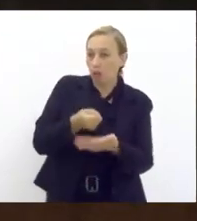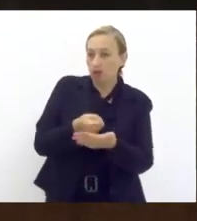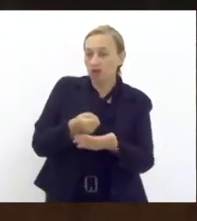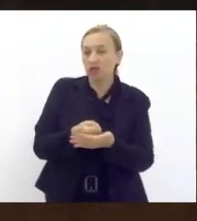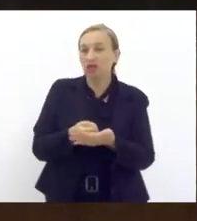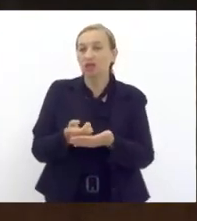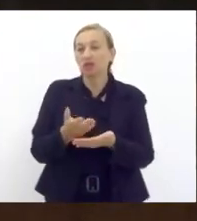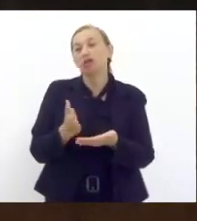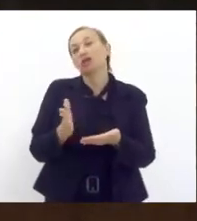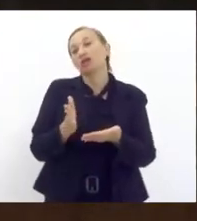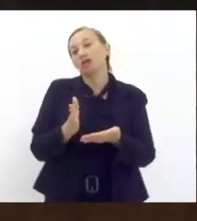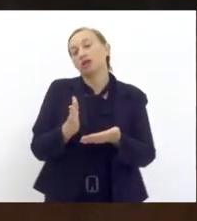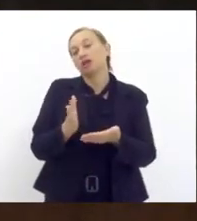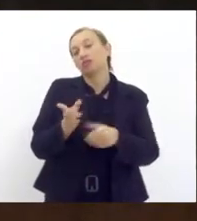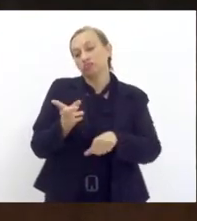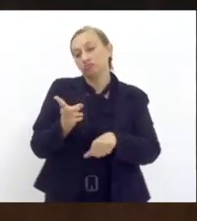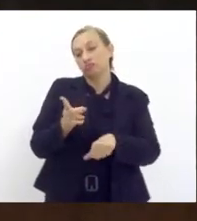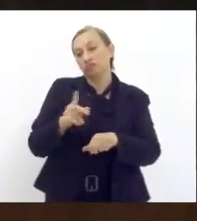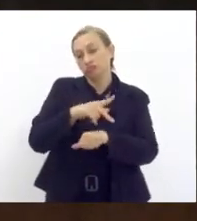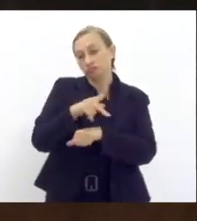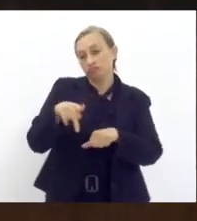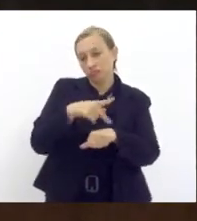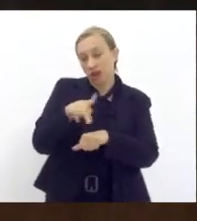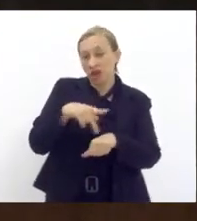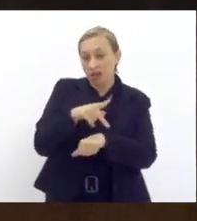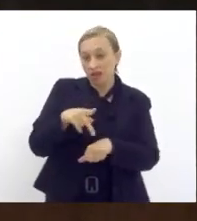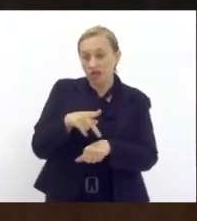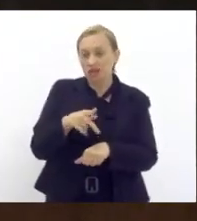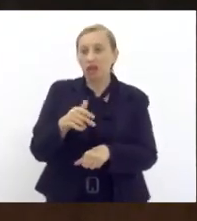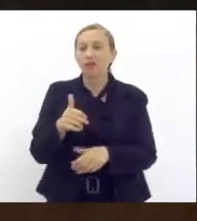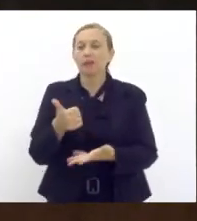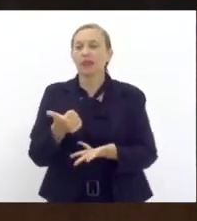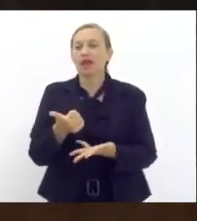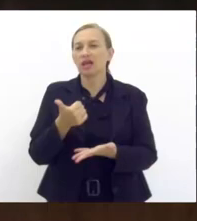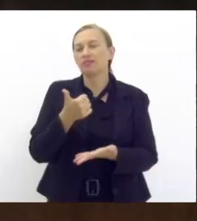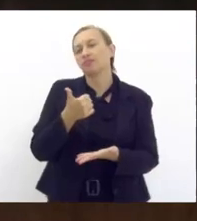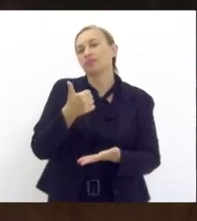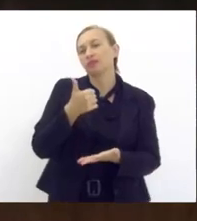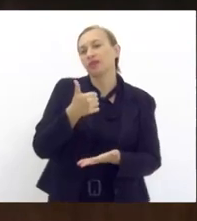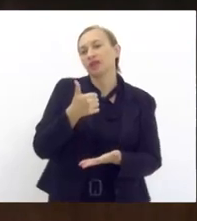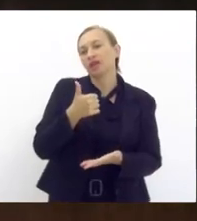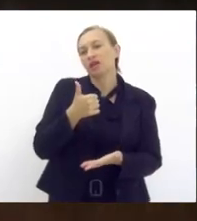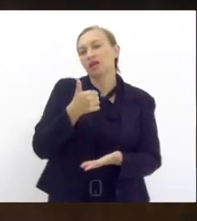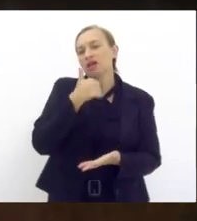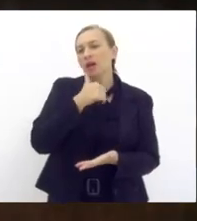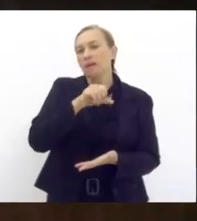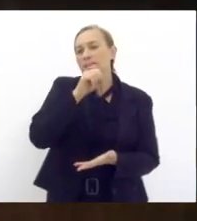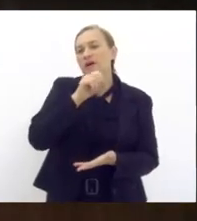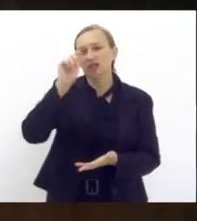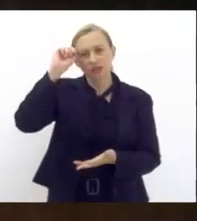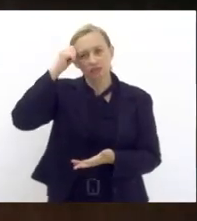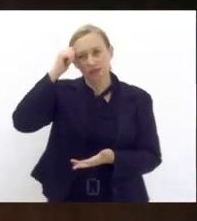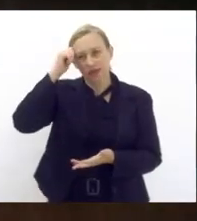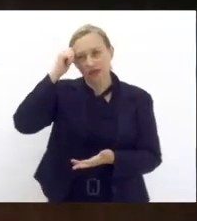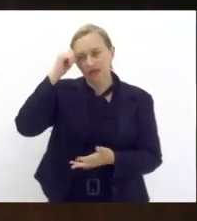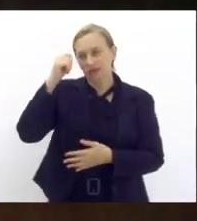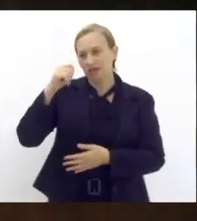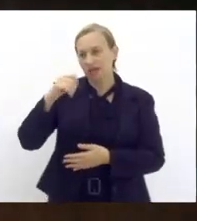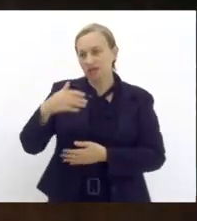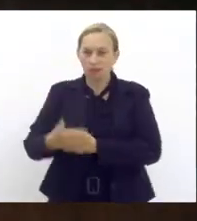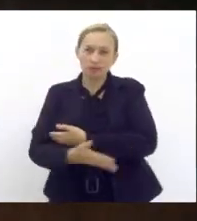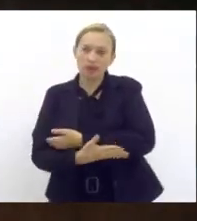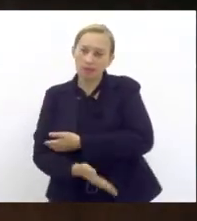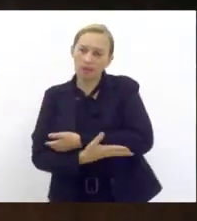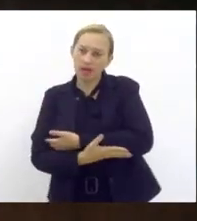país, crianças de mães pretas não fizeram teste do pezinho. Ou seja, a violência